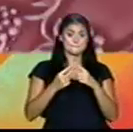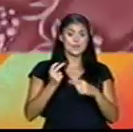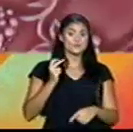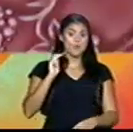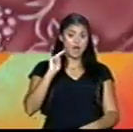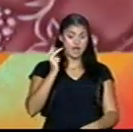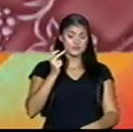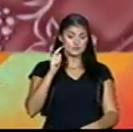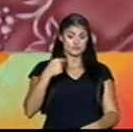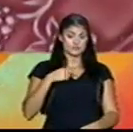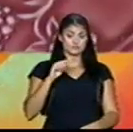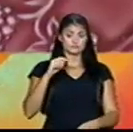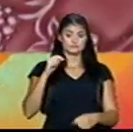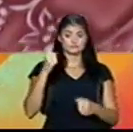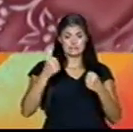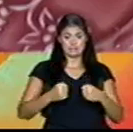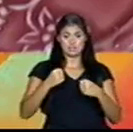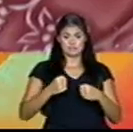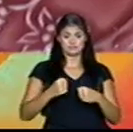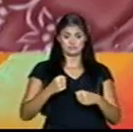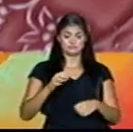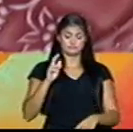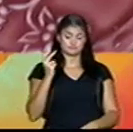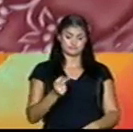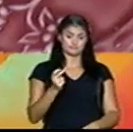sentada, presa a uma cadeira e pouco mais. E